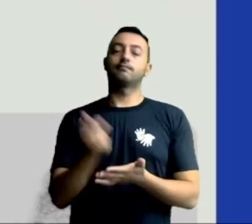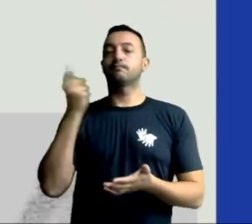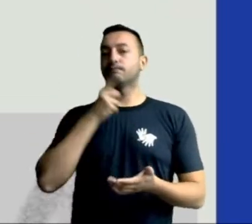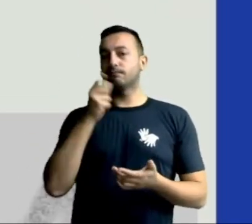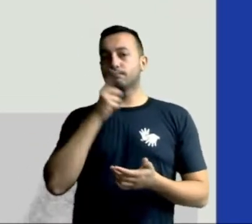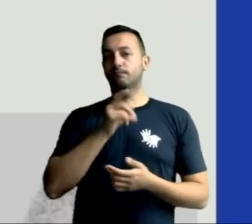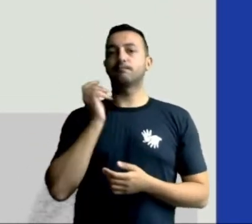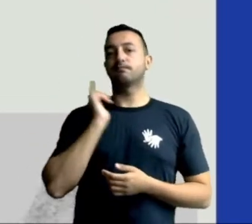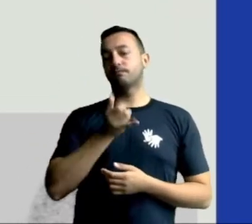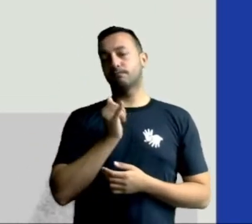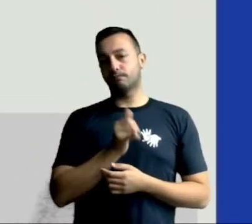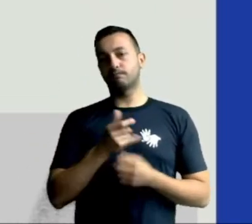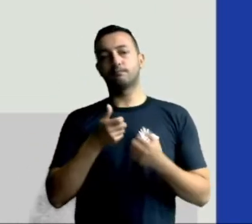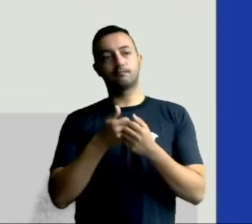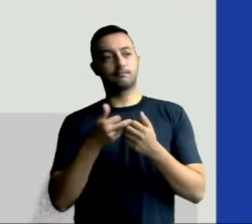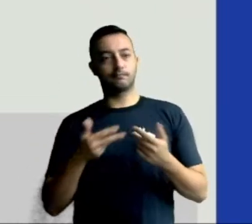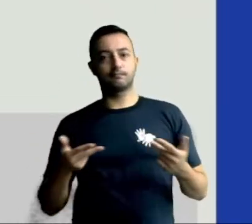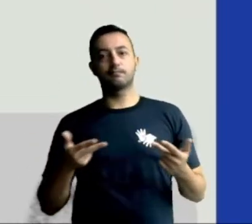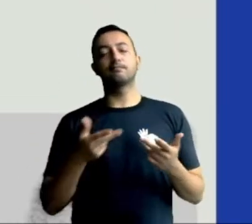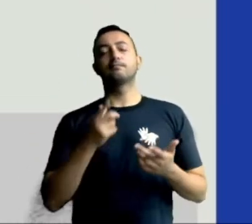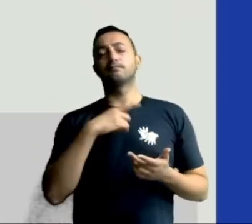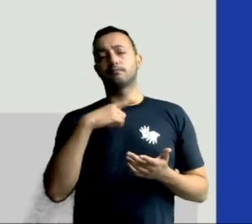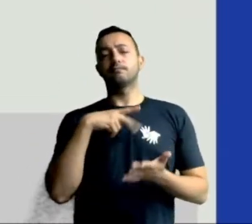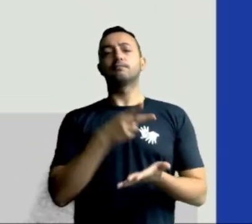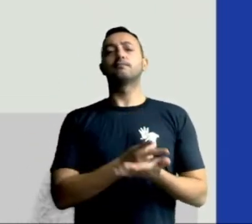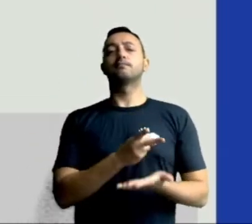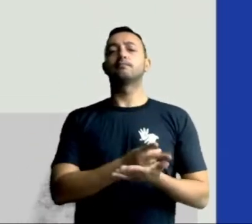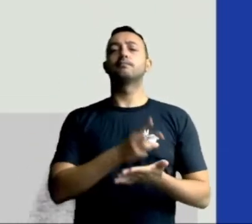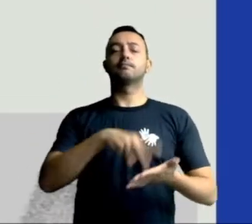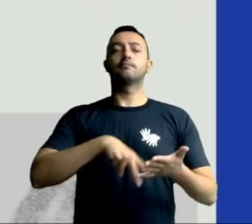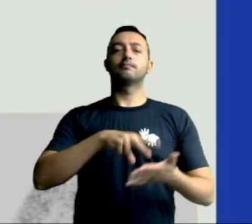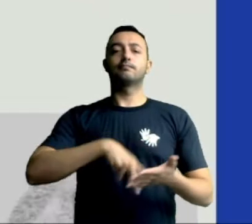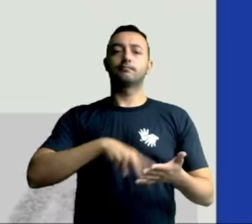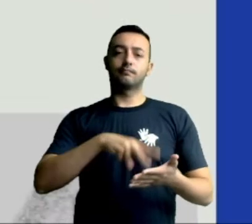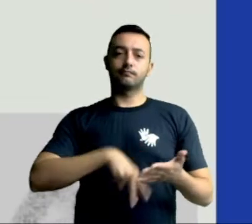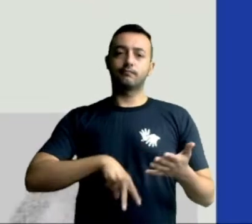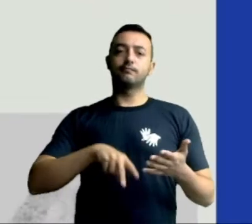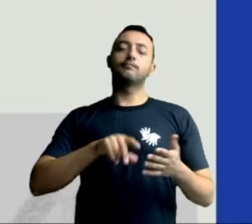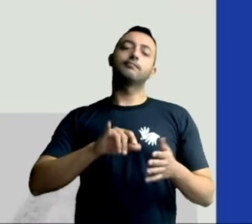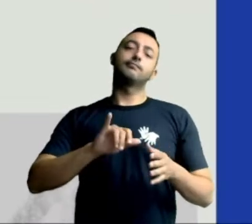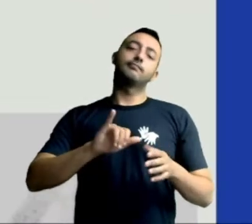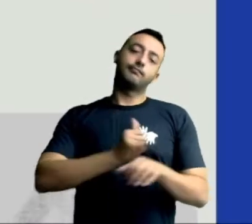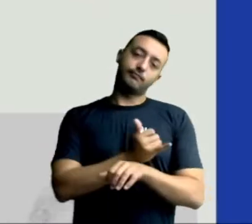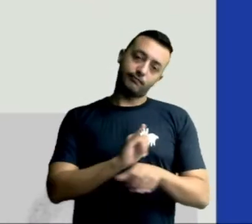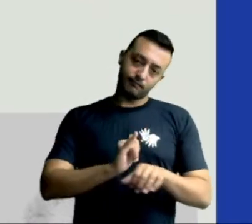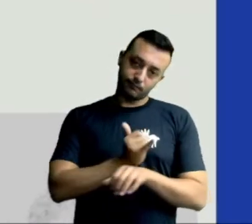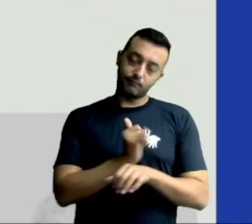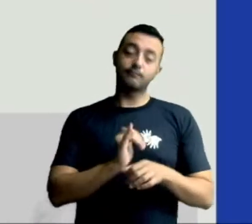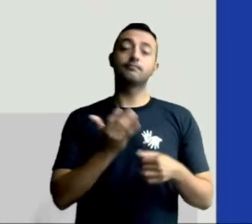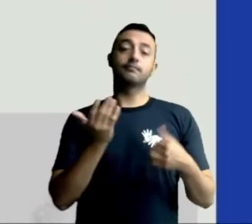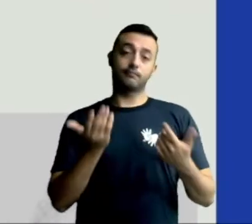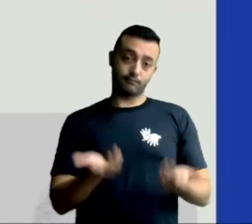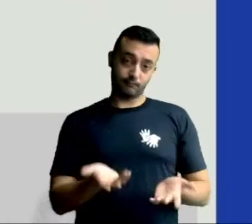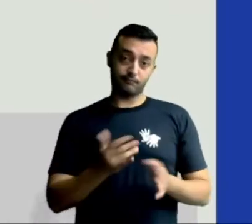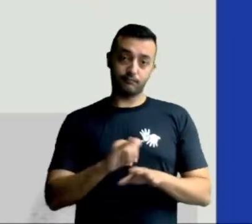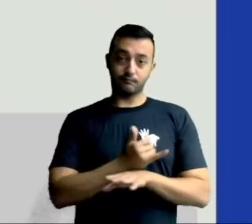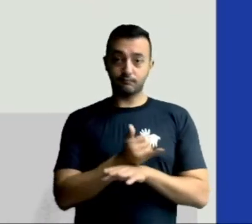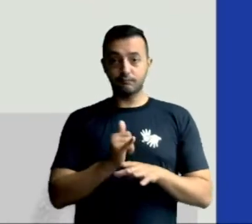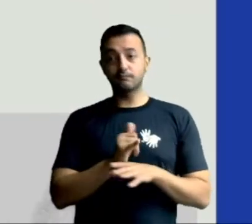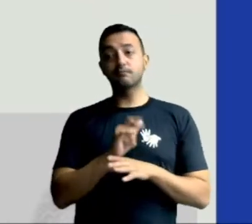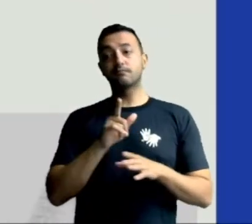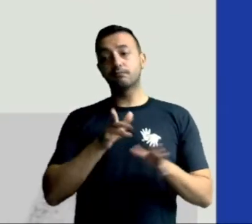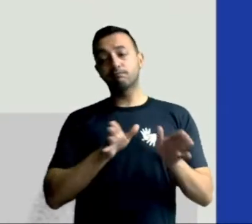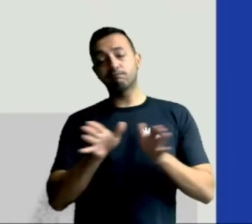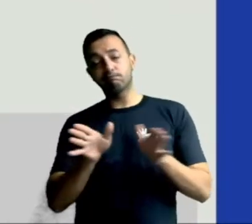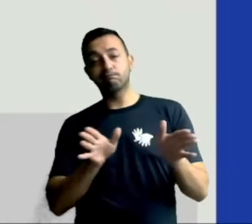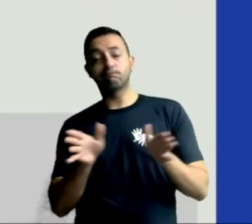alguma informação e dentre outras coisas. Nós temos sempre a leitura como um meio e as estratégias são esse meio que